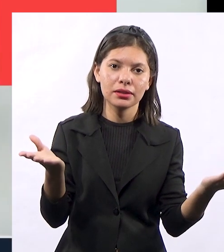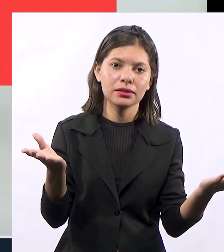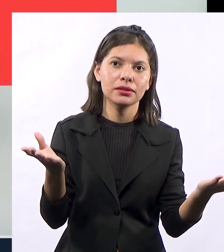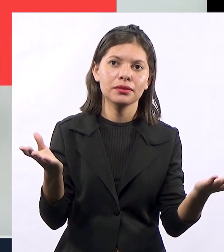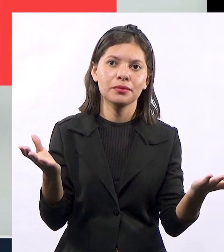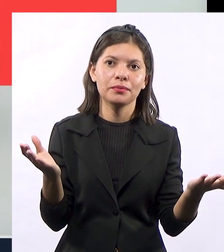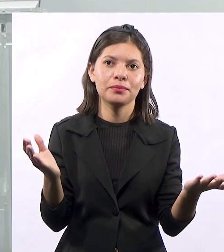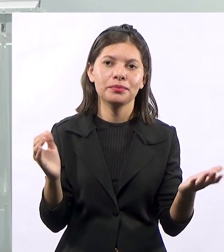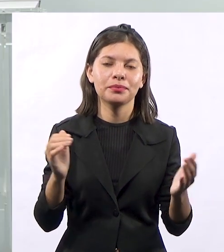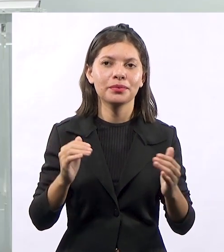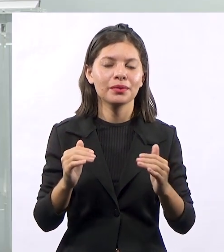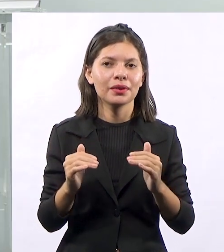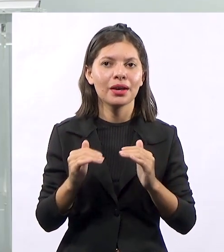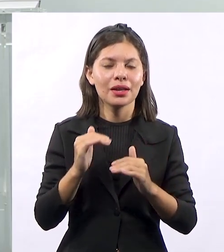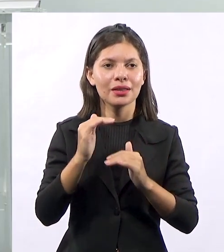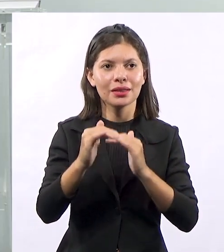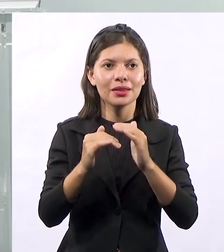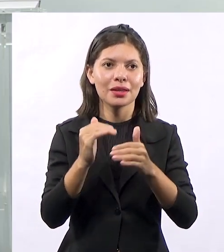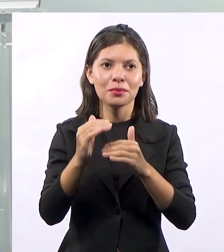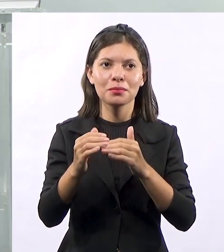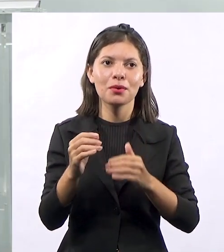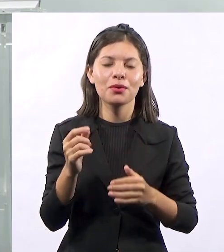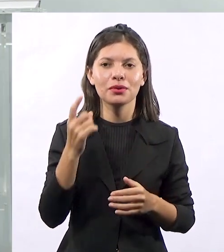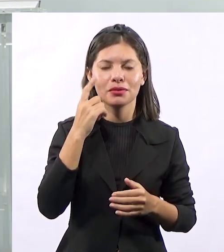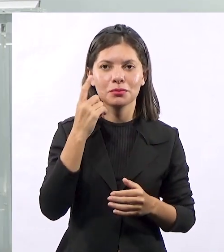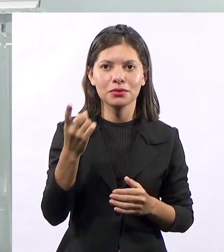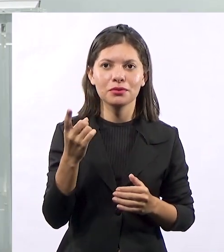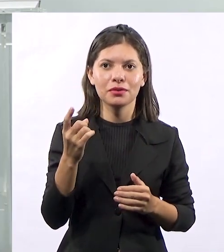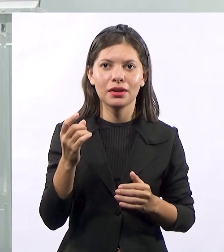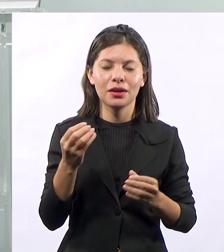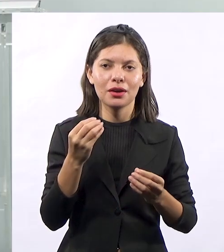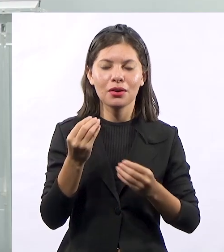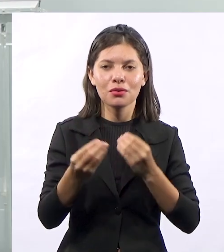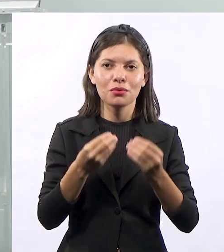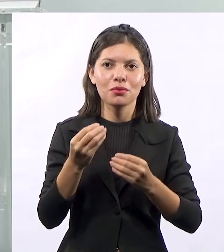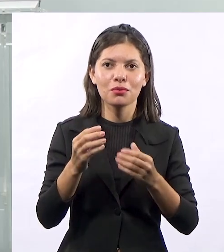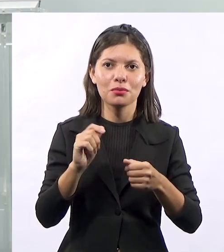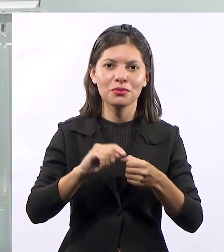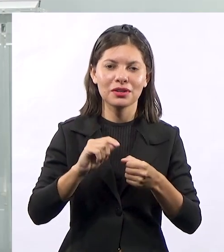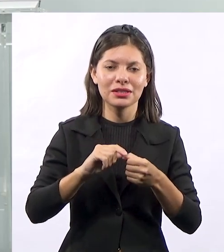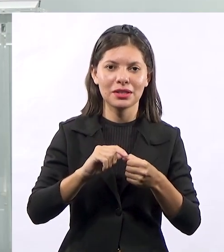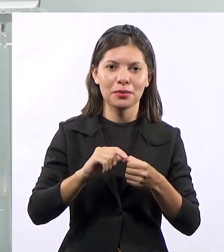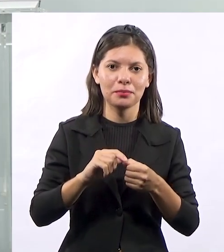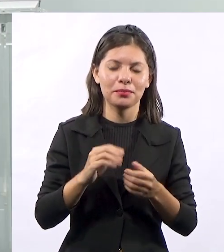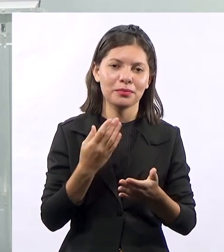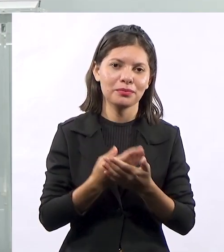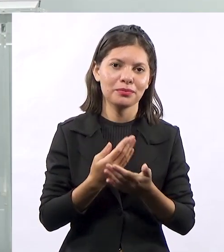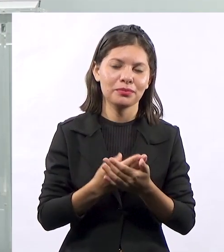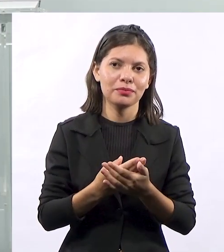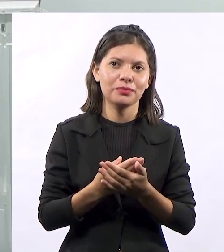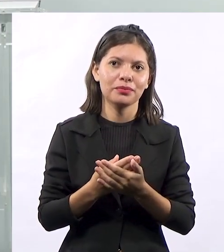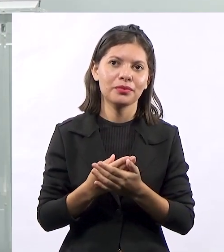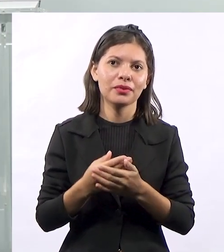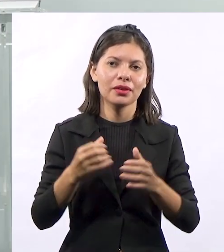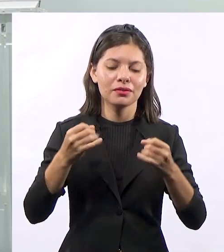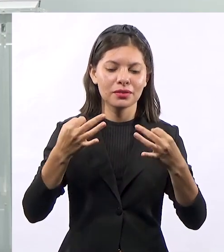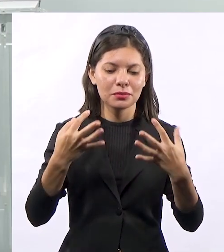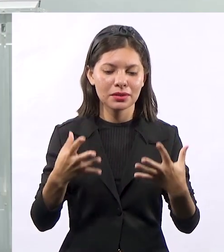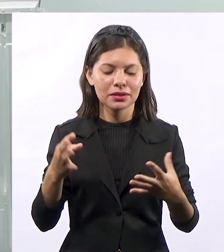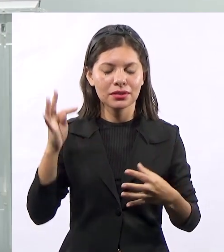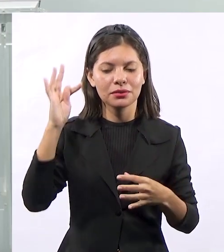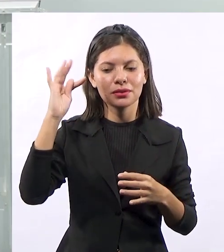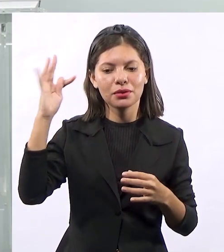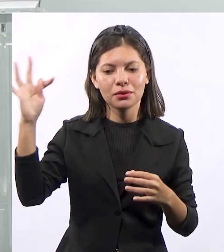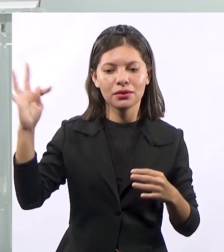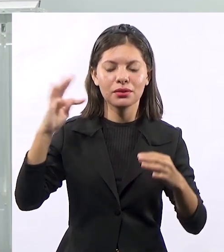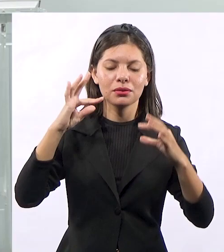com mais carinho como que faz cada um desses processos nos nossos próximos episódios. Então, o que é fundamentação teórica?